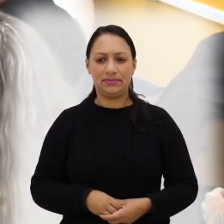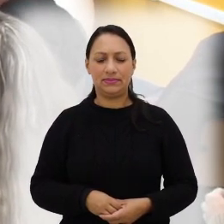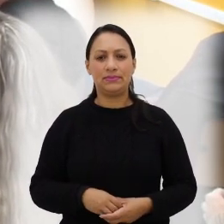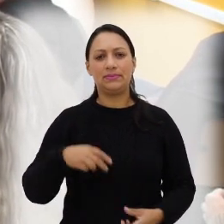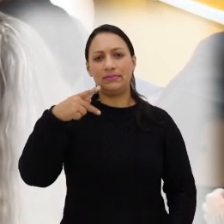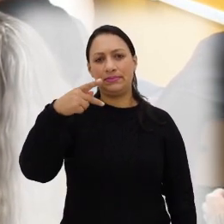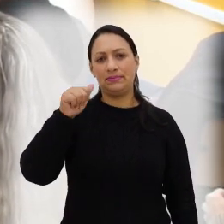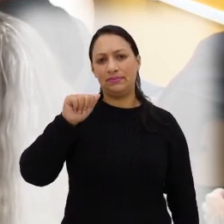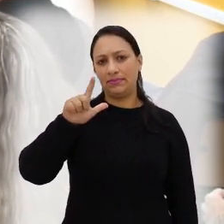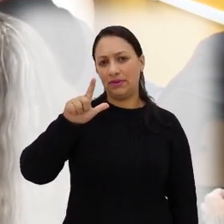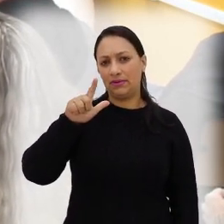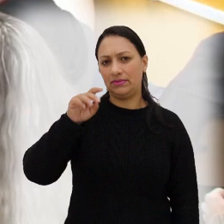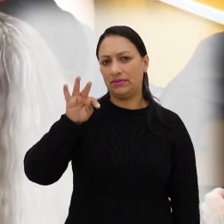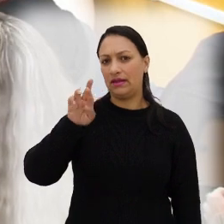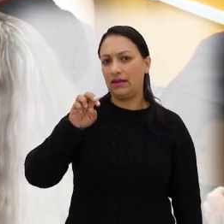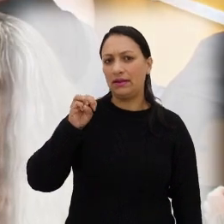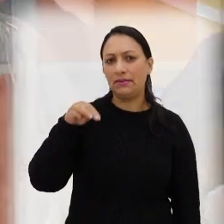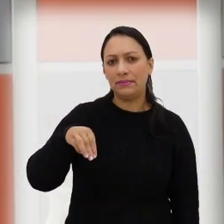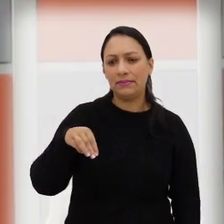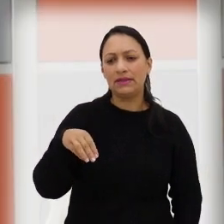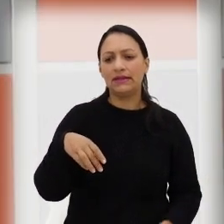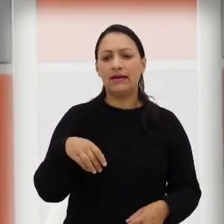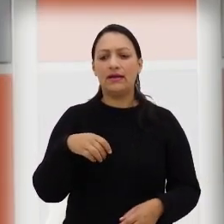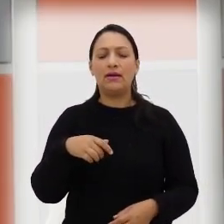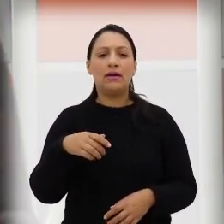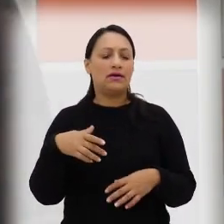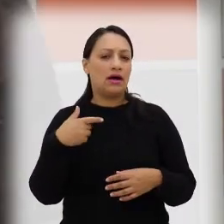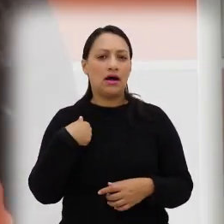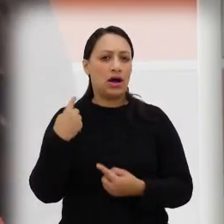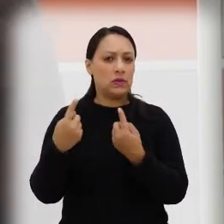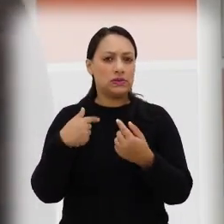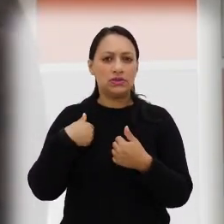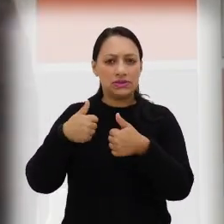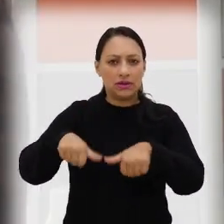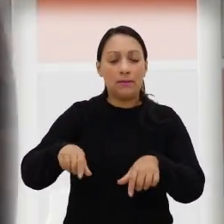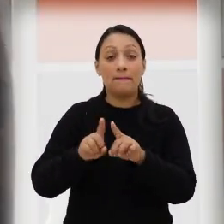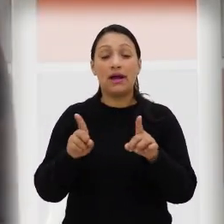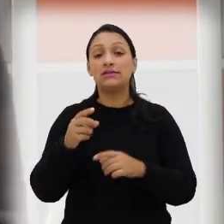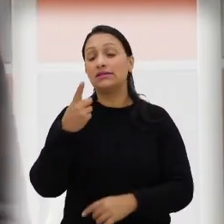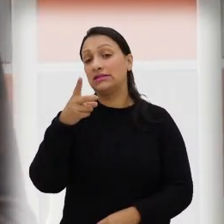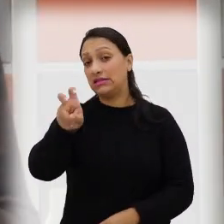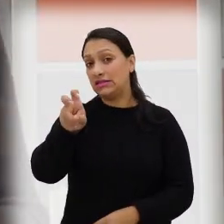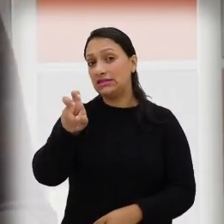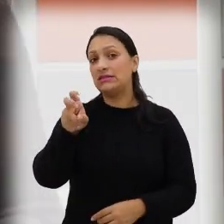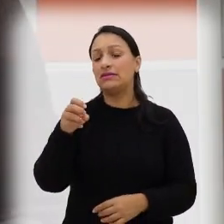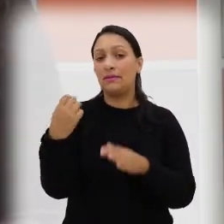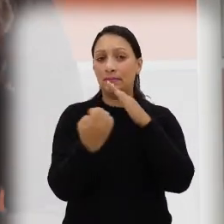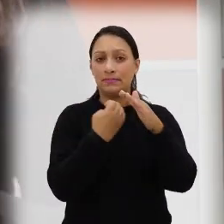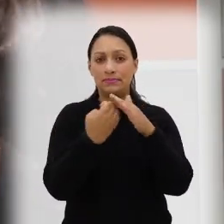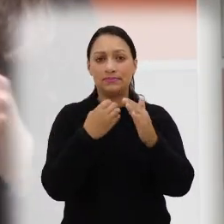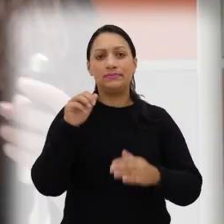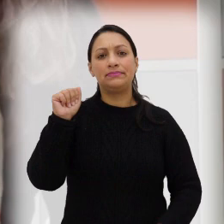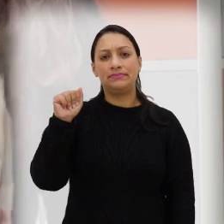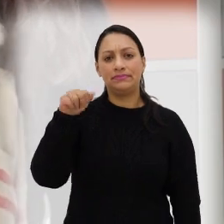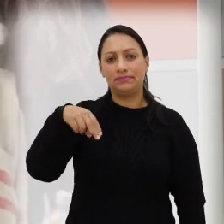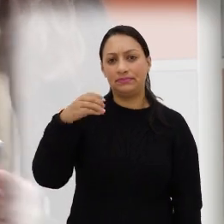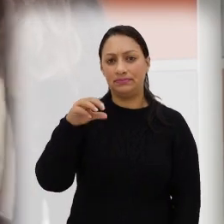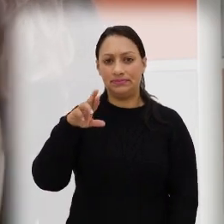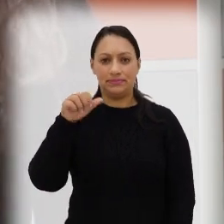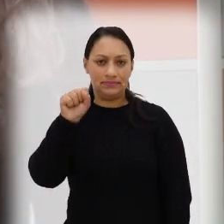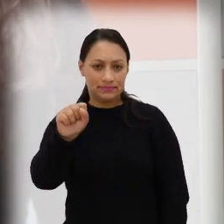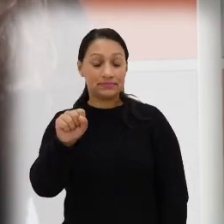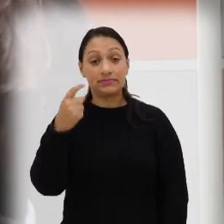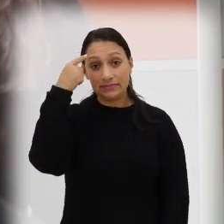acho que faltou. E Quester, também não estão aí. Mas, bom, pessoal, são 15 empresas âncoras. A ideia é que, dentro do programa